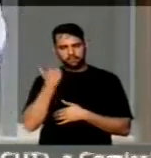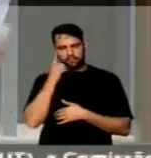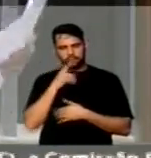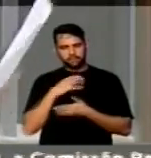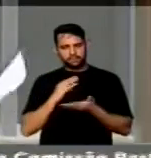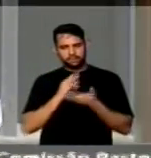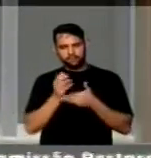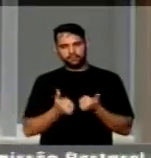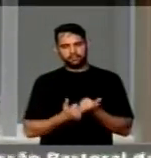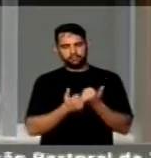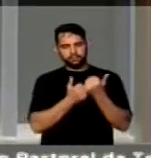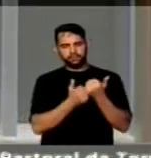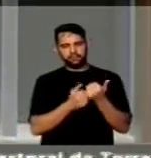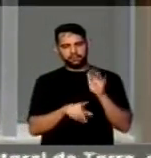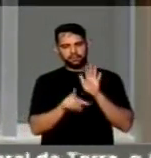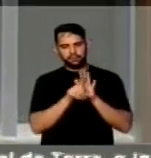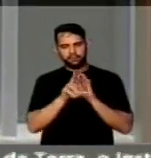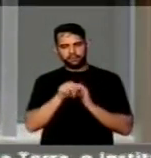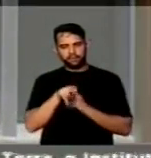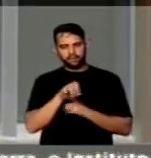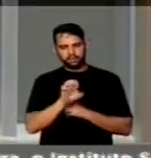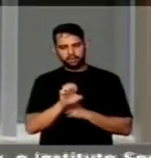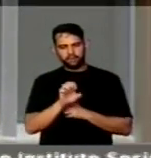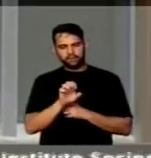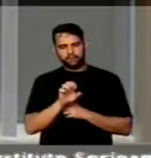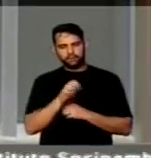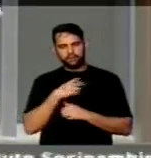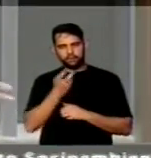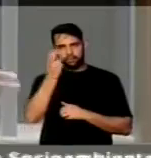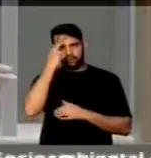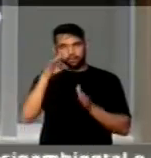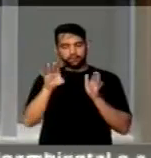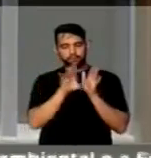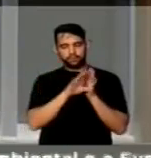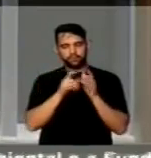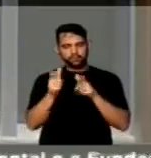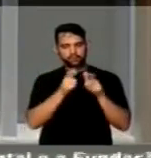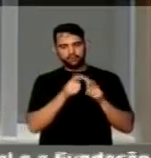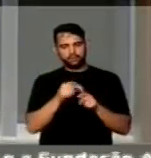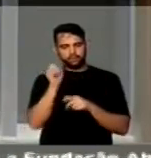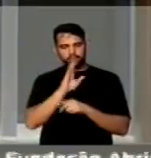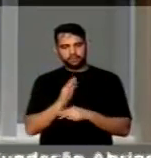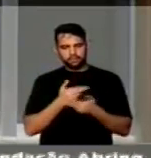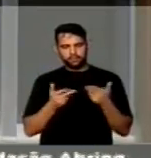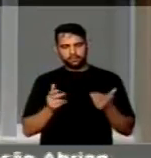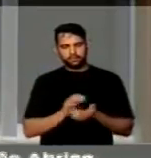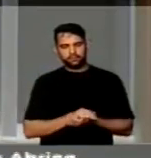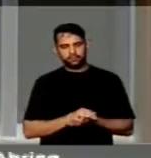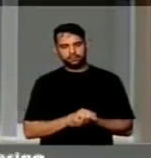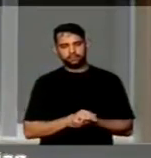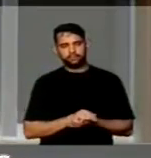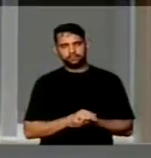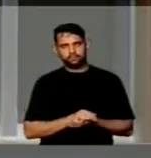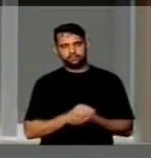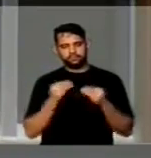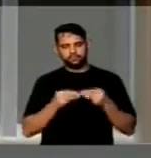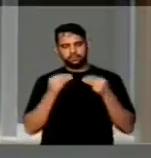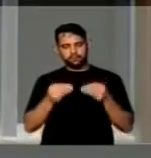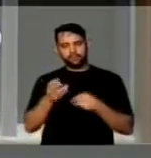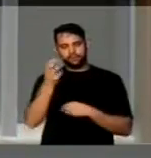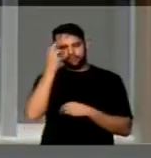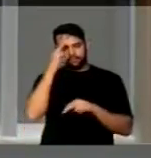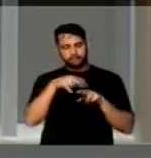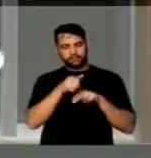às benevolências da Lei Rouanet. A cultura não chegou à periferia do Brasil. O Ministério da